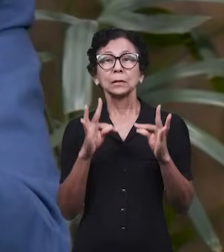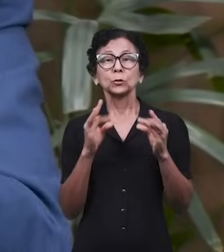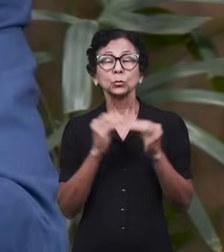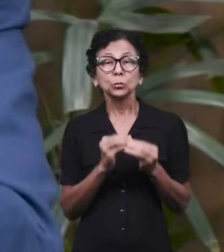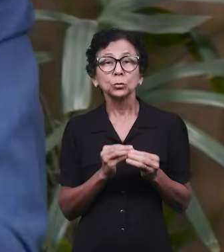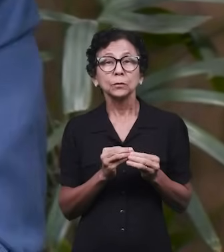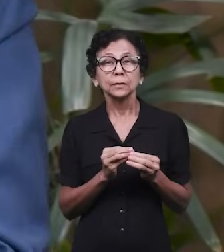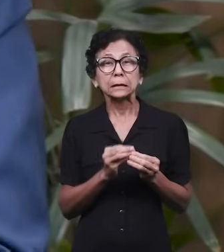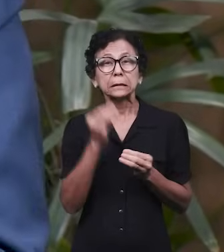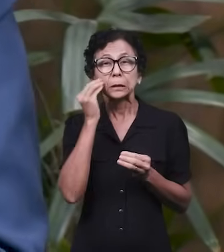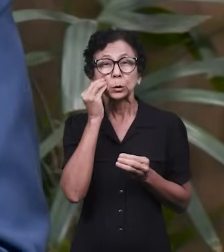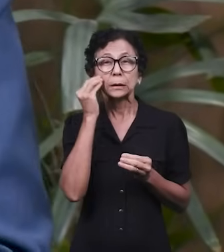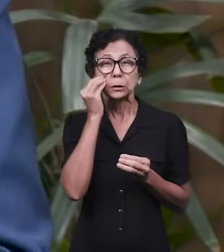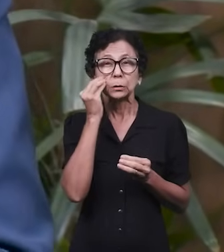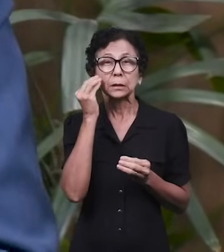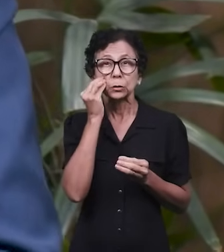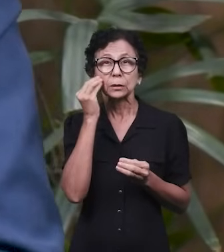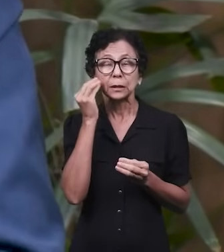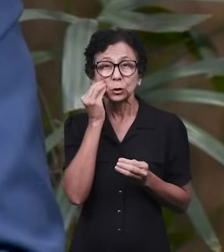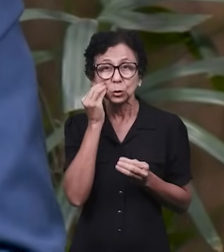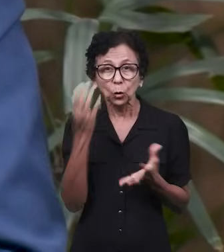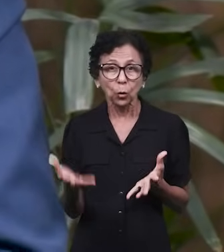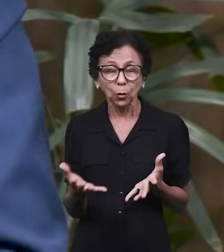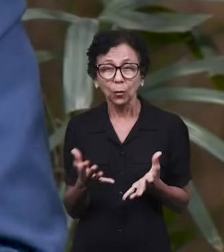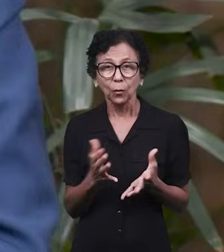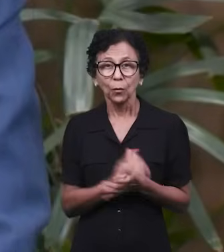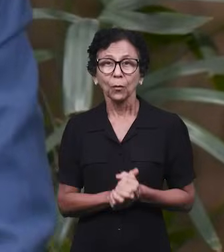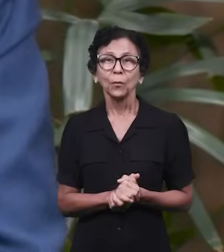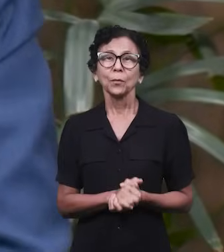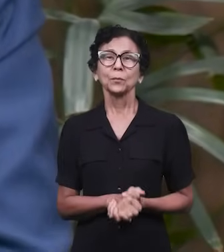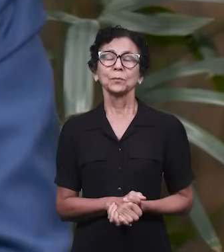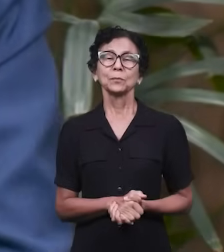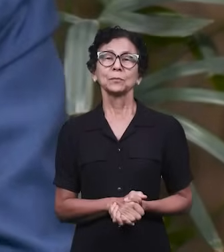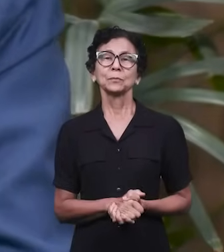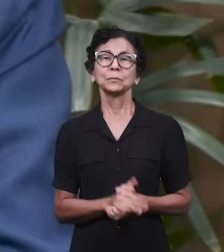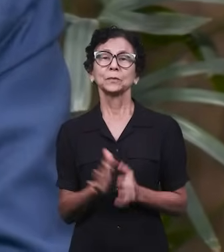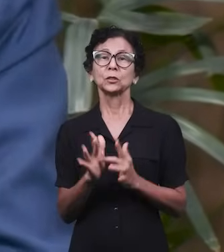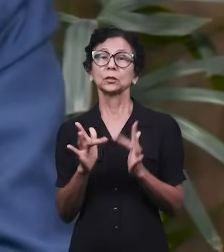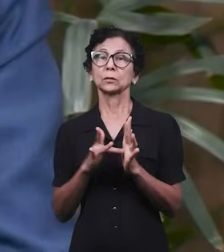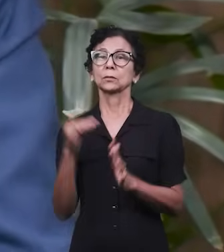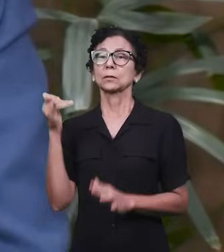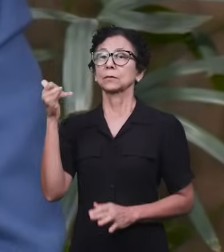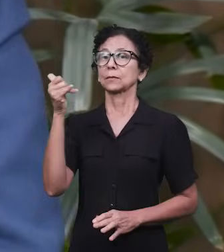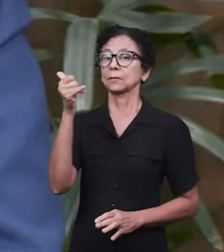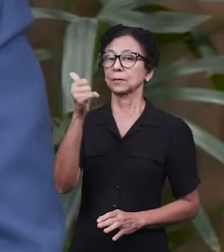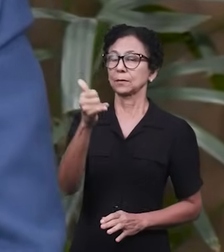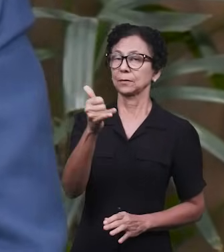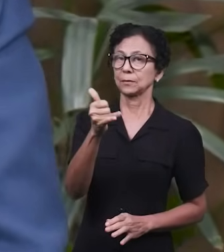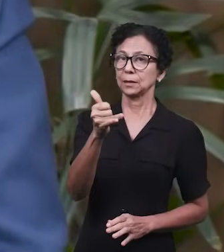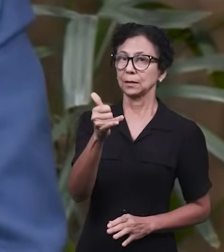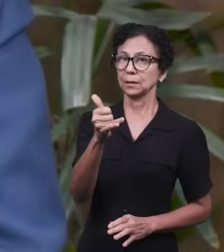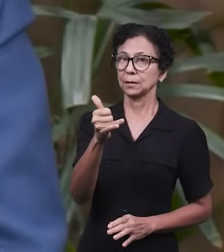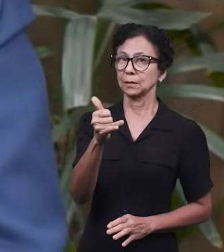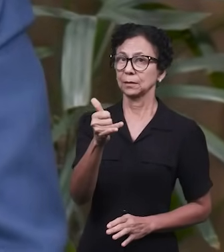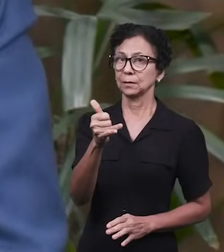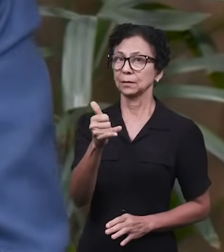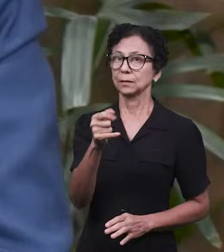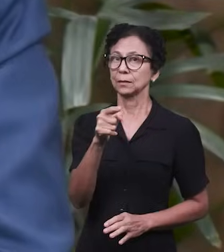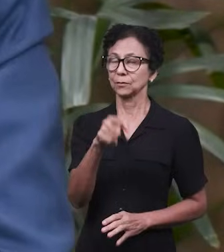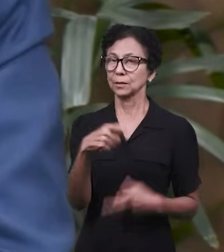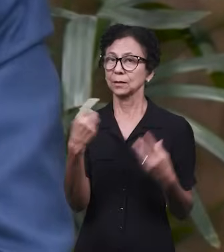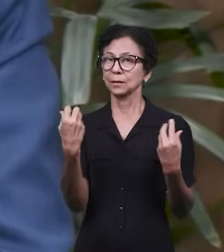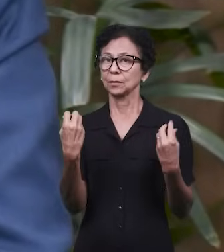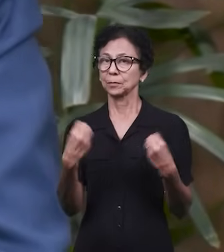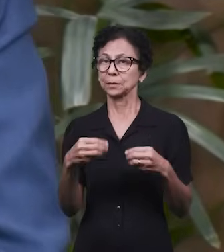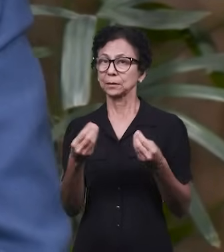ele vai chegar e a voz dele vai resolver. Então a voz do Senhor Jesus tem que ser ouvida pelo adolescente, pelo jovem, pelo pai. Nós temos